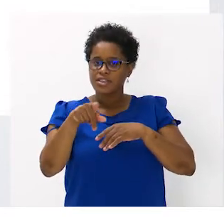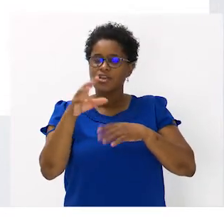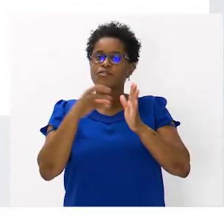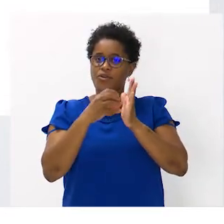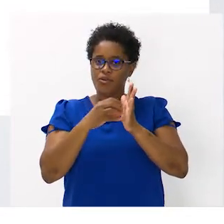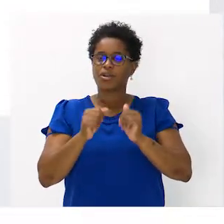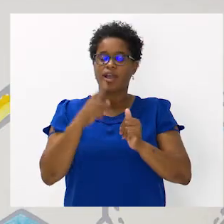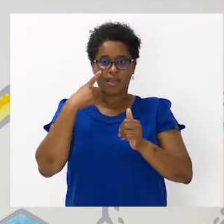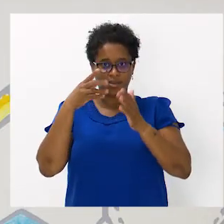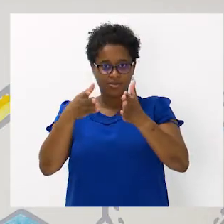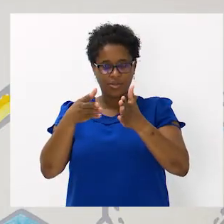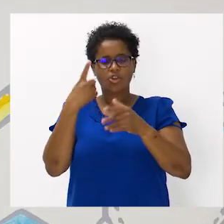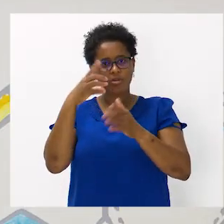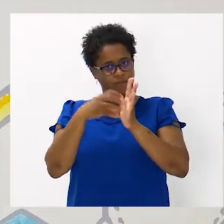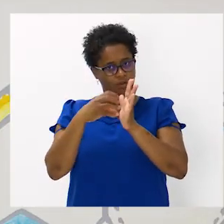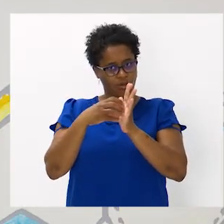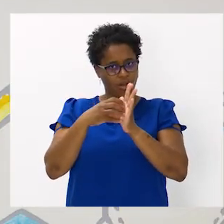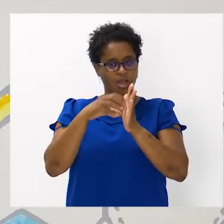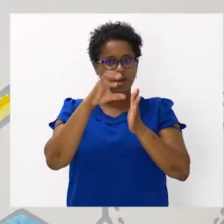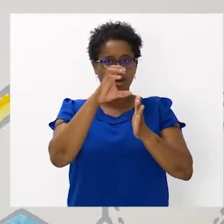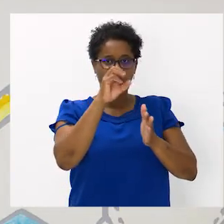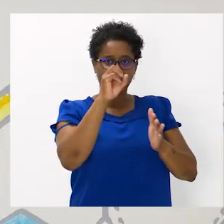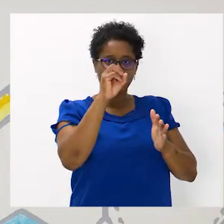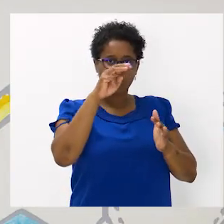desta figura. Atenção, é uma figura